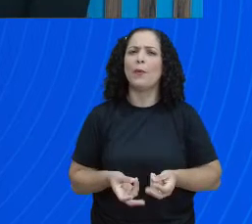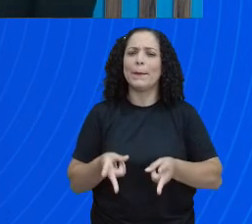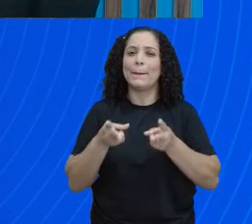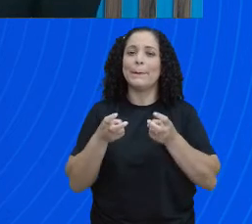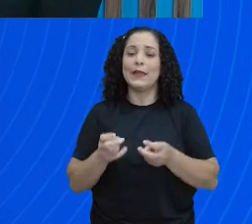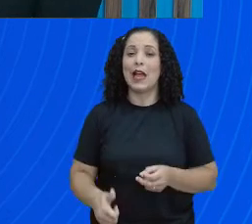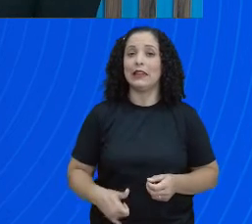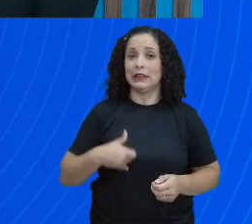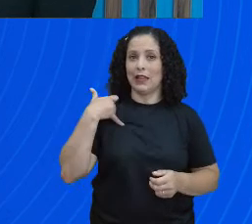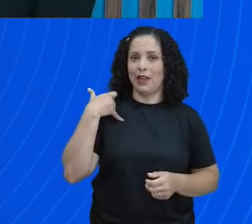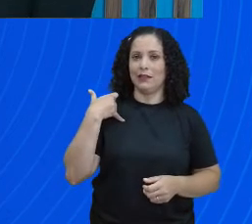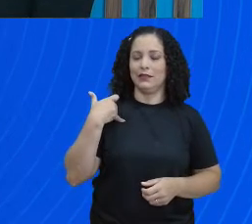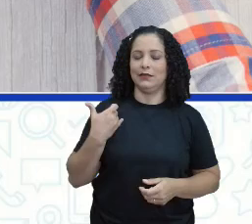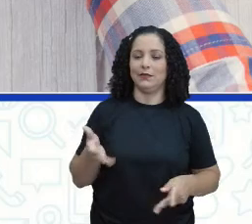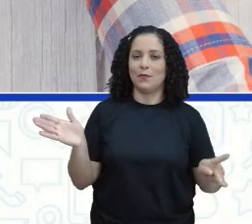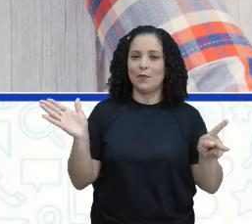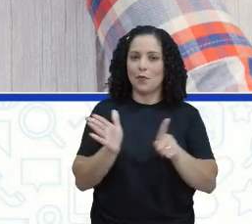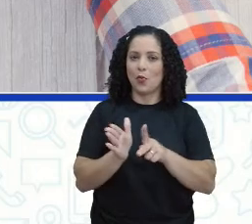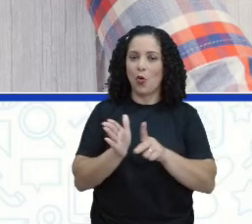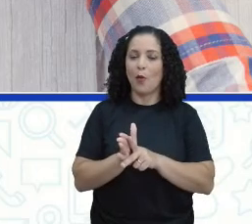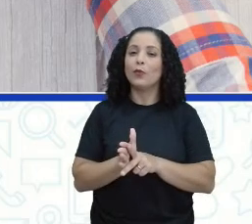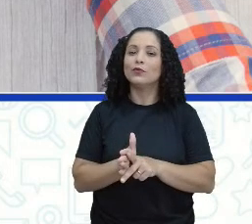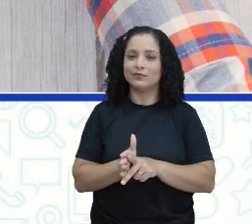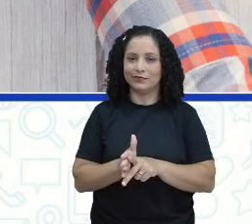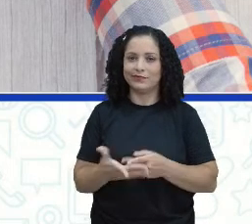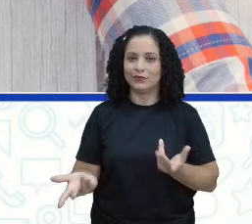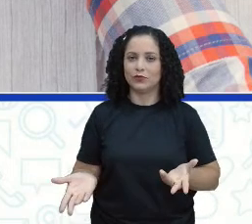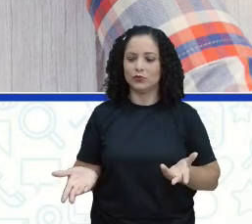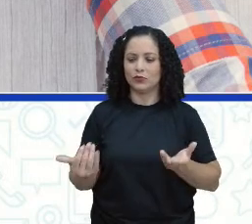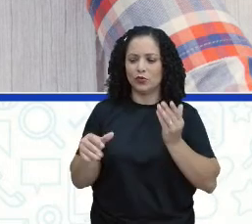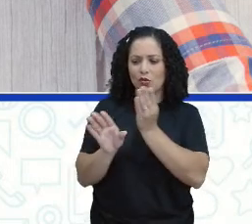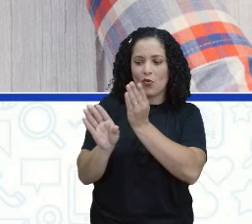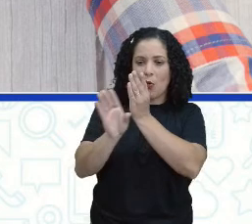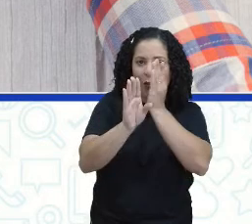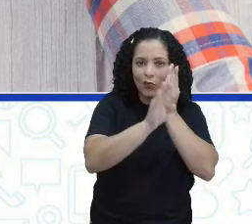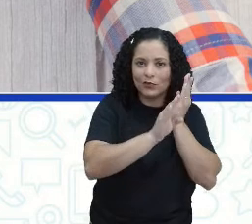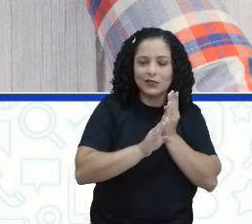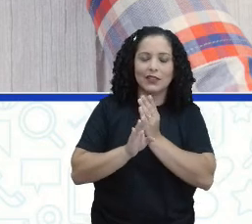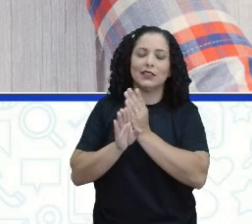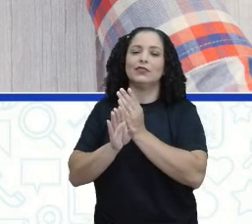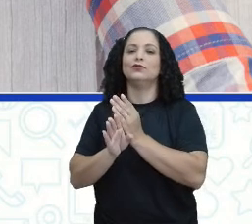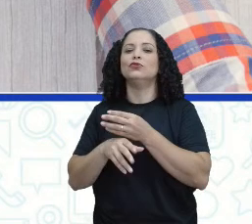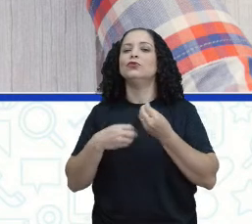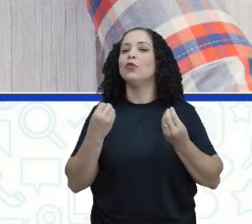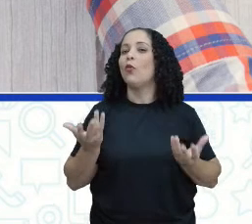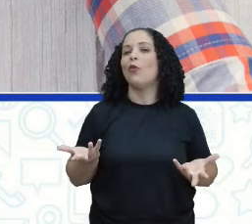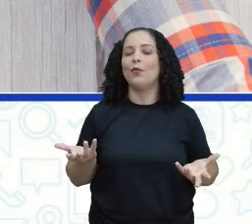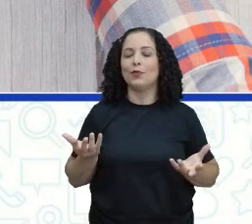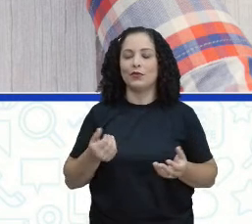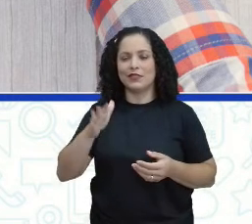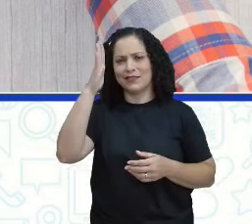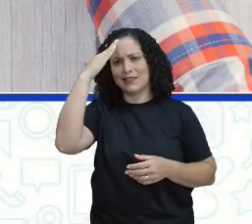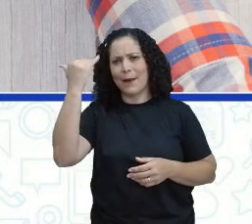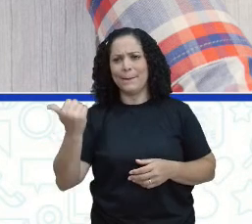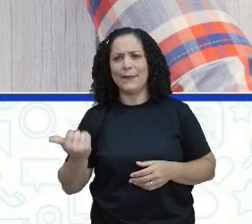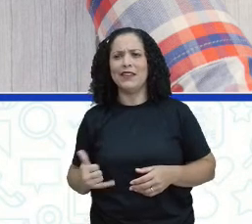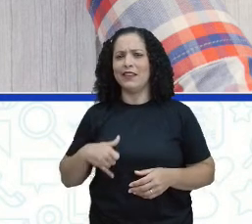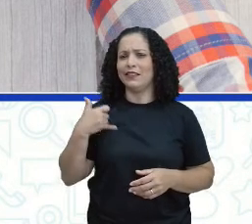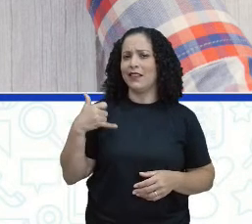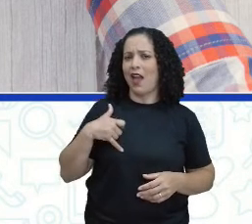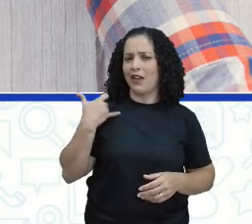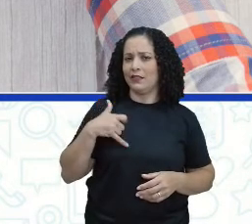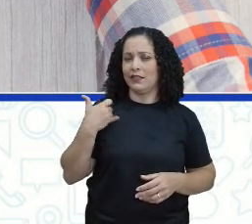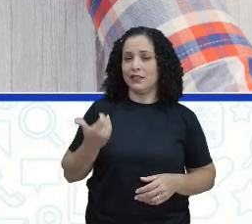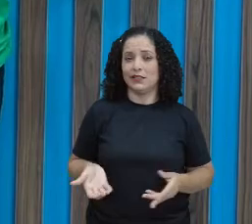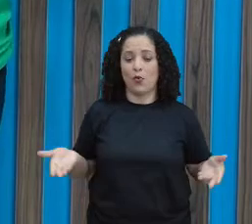fóssil? A gente já entendeu aí como é que esse carbono 14 chega nos organismos vivos. Mas como é que a gente vai saber a idade? Se a